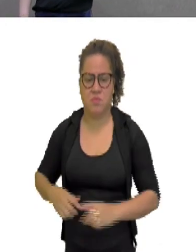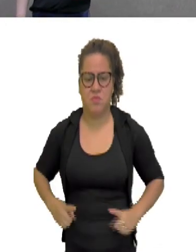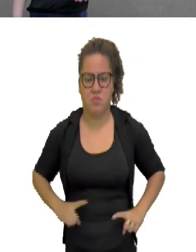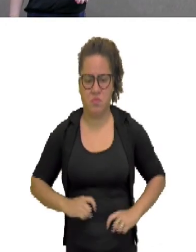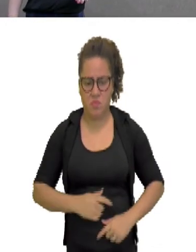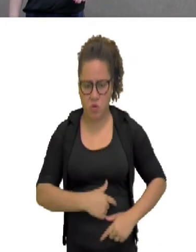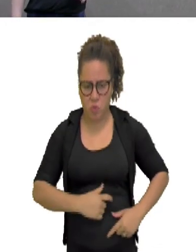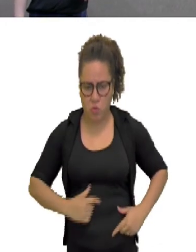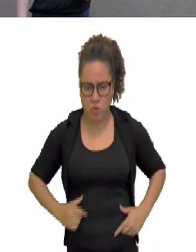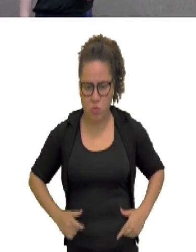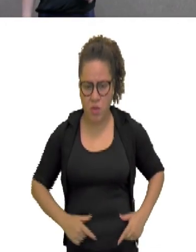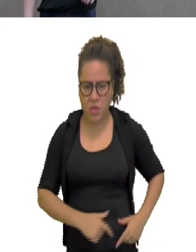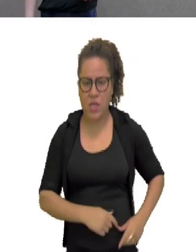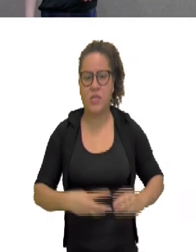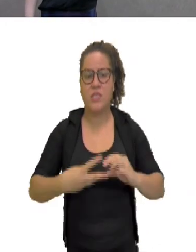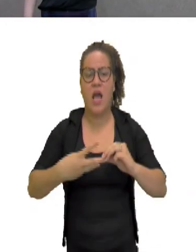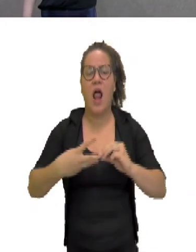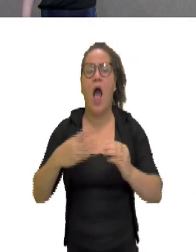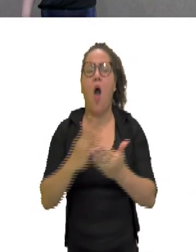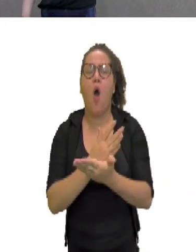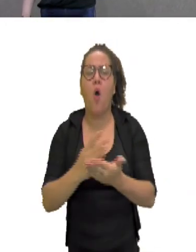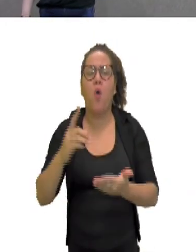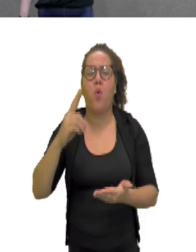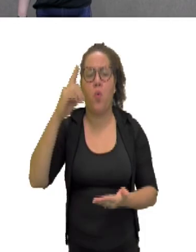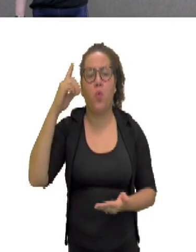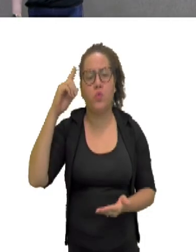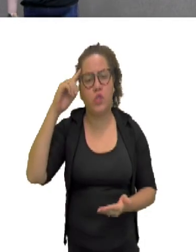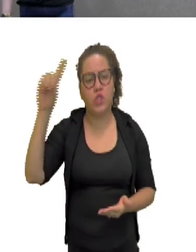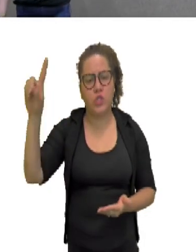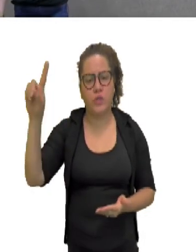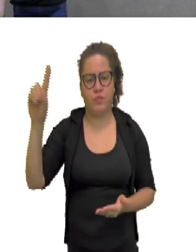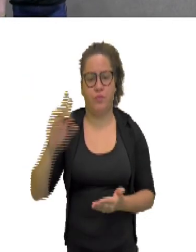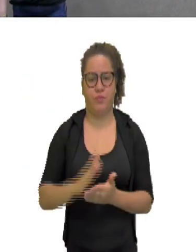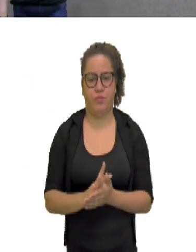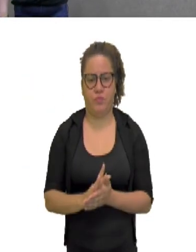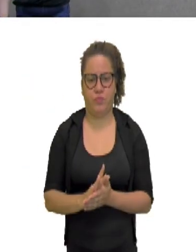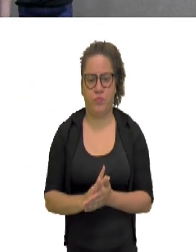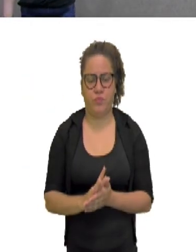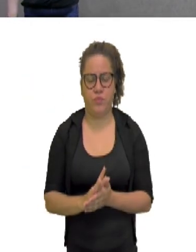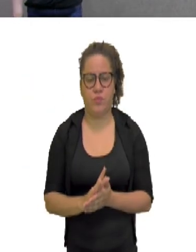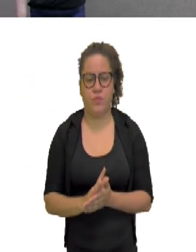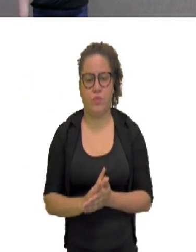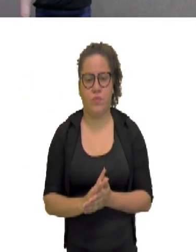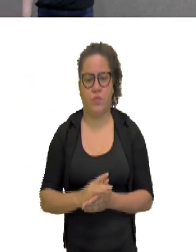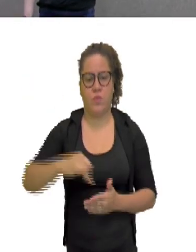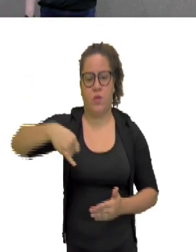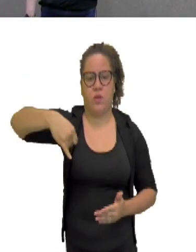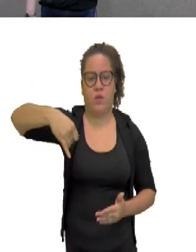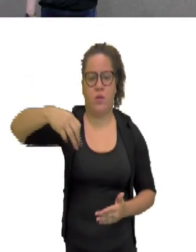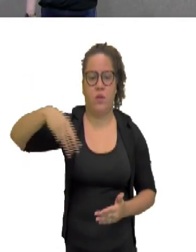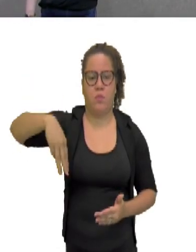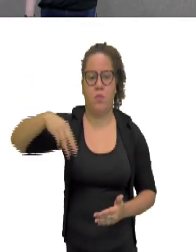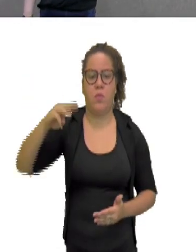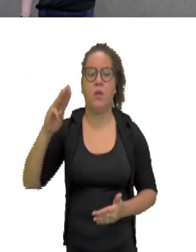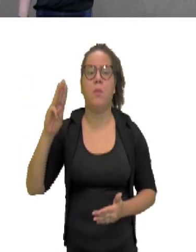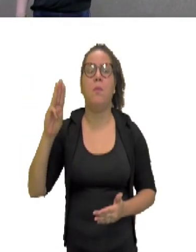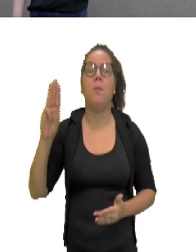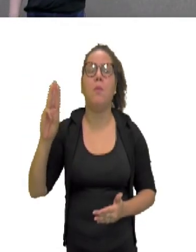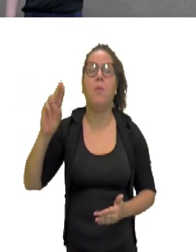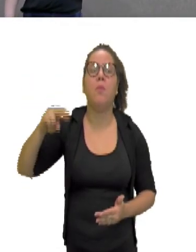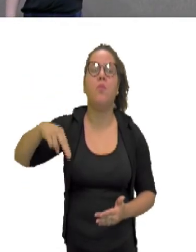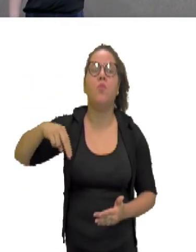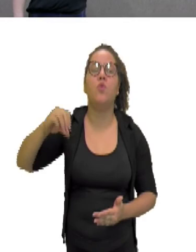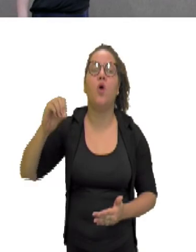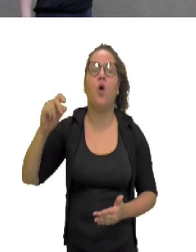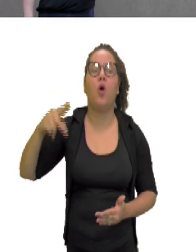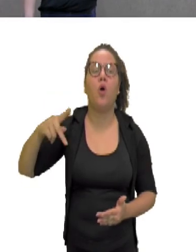vivem por apenas alguns dias, enquanto as do sistema imunológico podem viver até 6 semanas